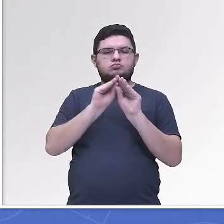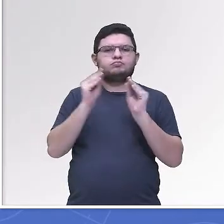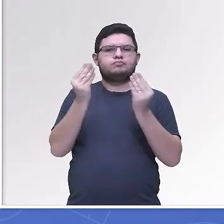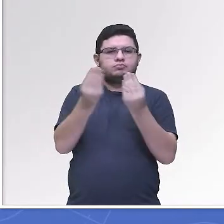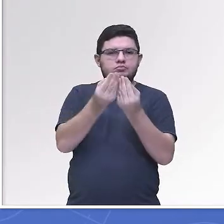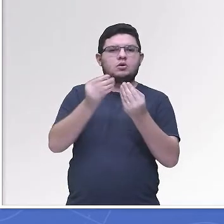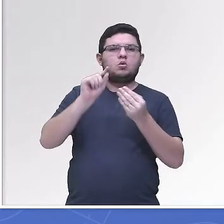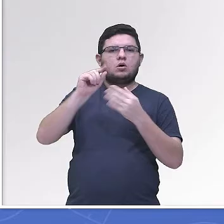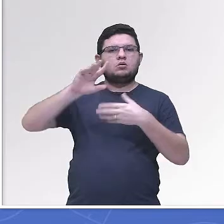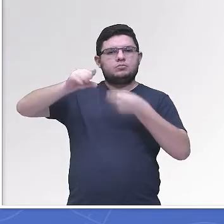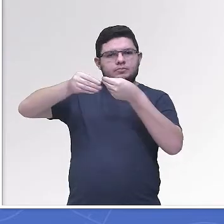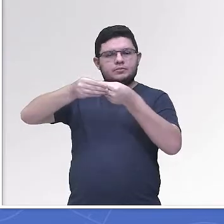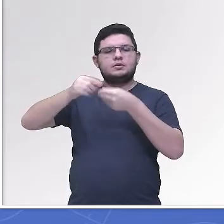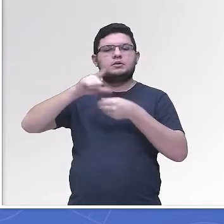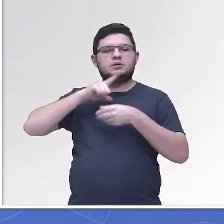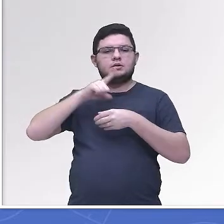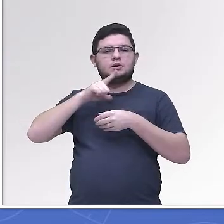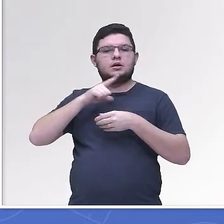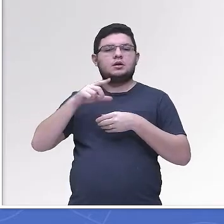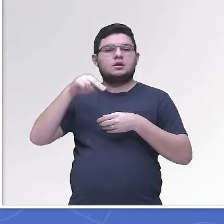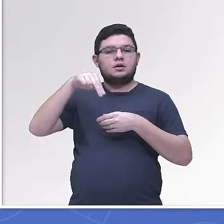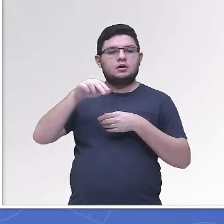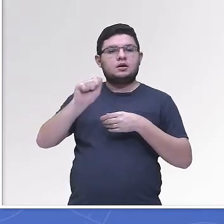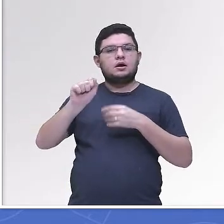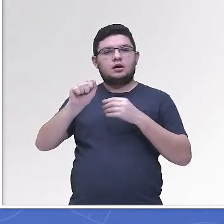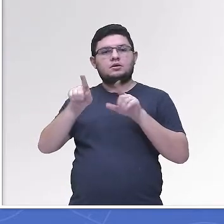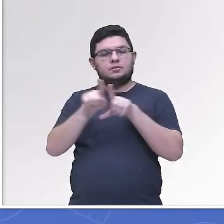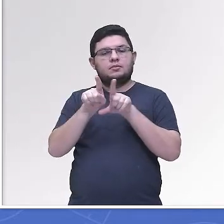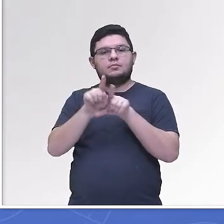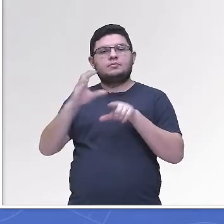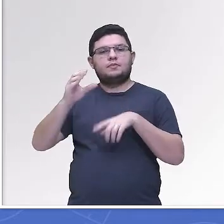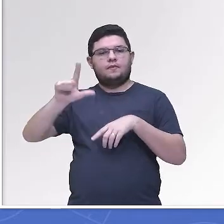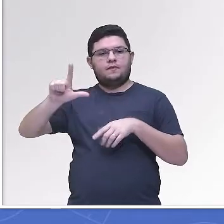2 átomos, o sódio e o cloro.